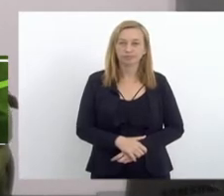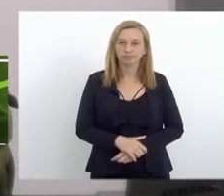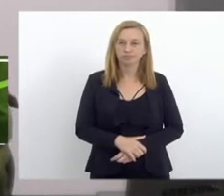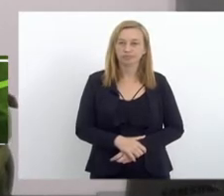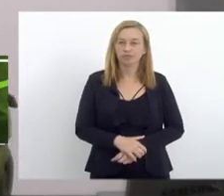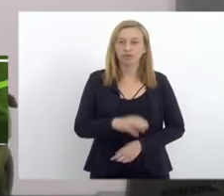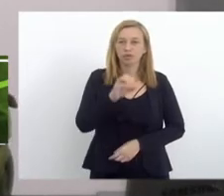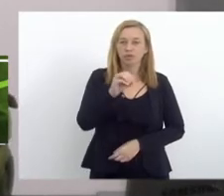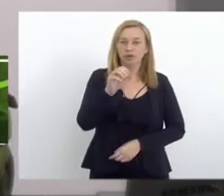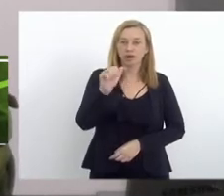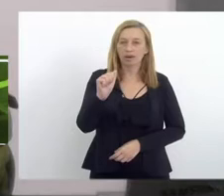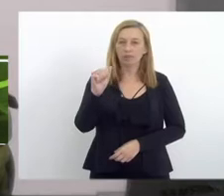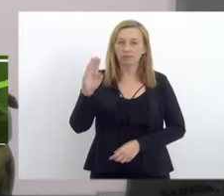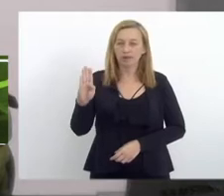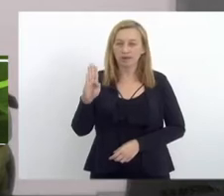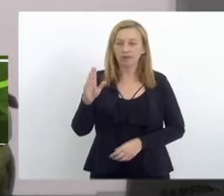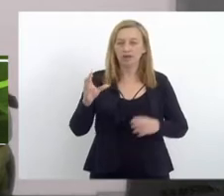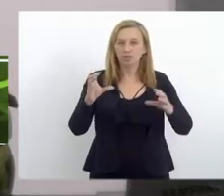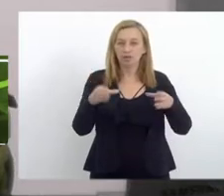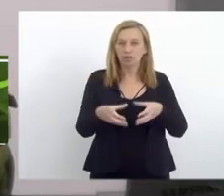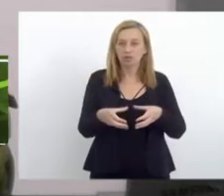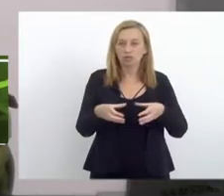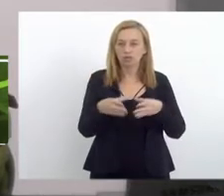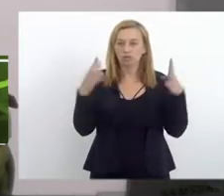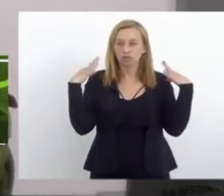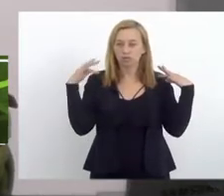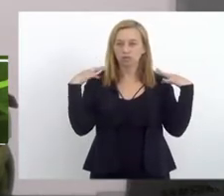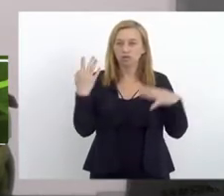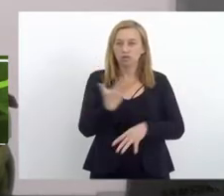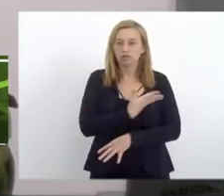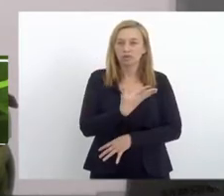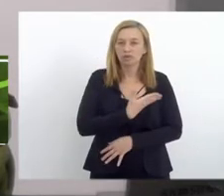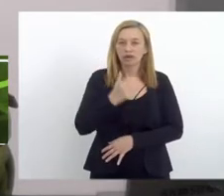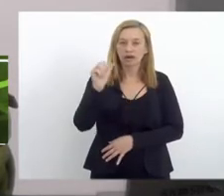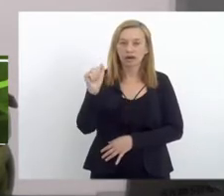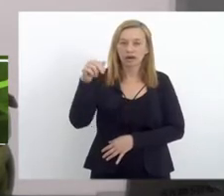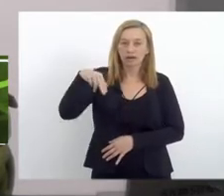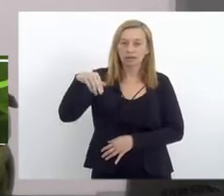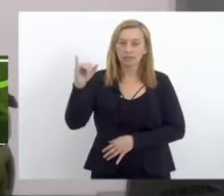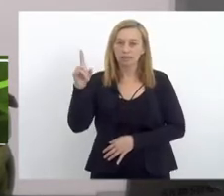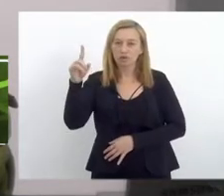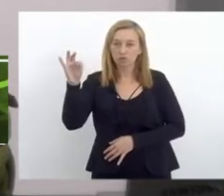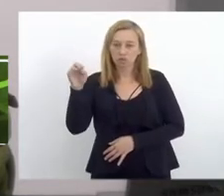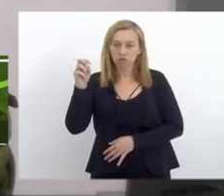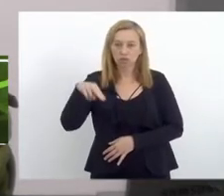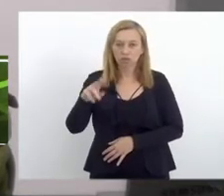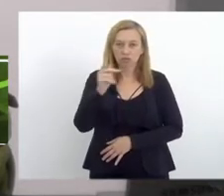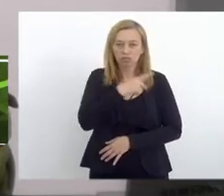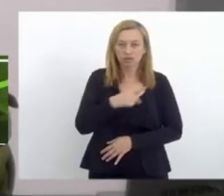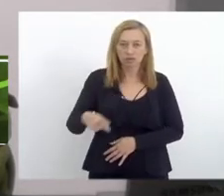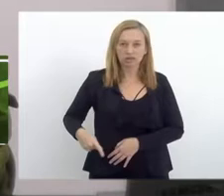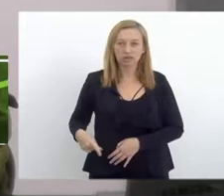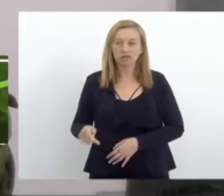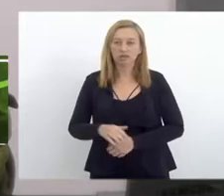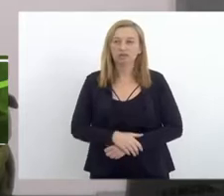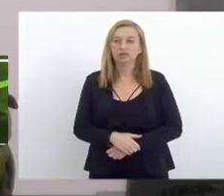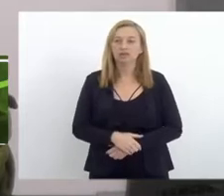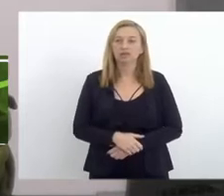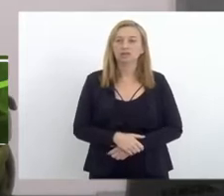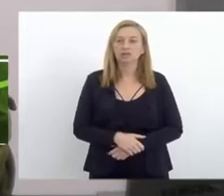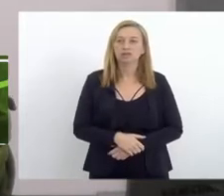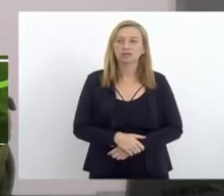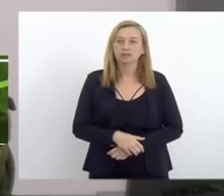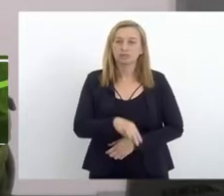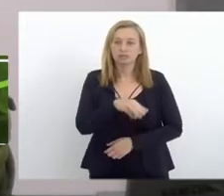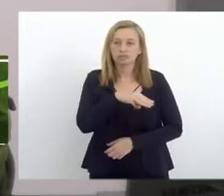Pela OAB do Rio de Janeiro, a Comissão de Turismo, meu querido amigo Hamilton Vasconcelos, que é o presidente, e Constança Madureira.